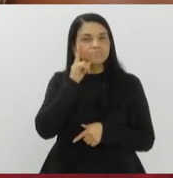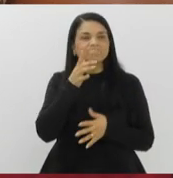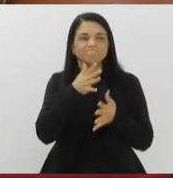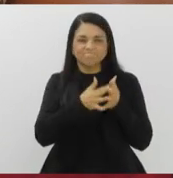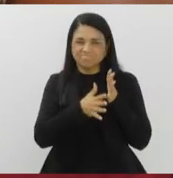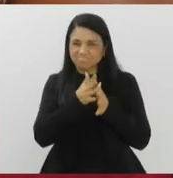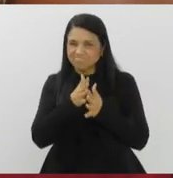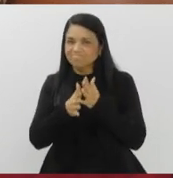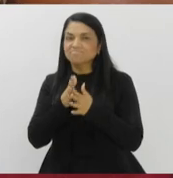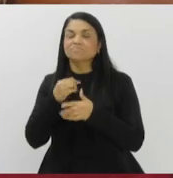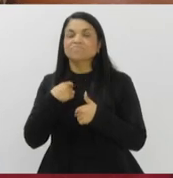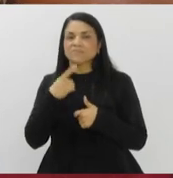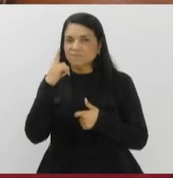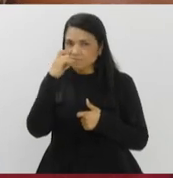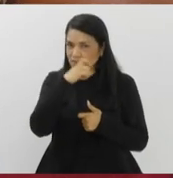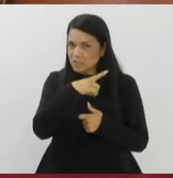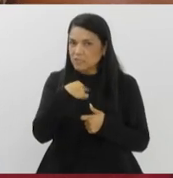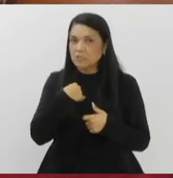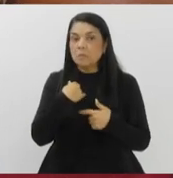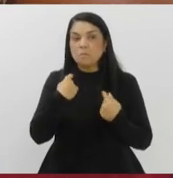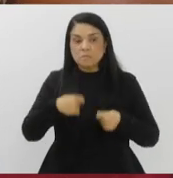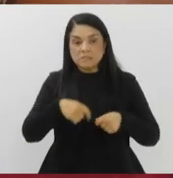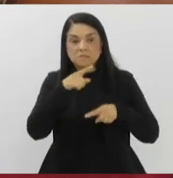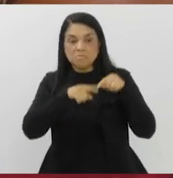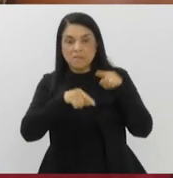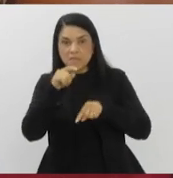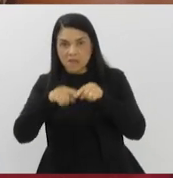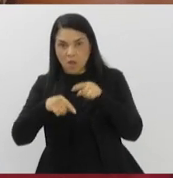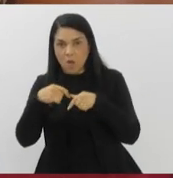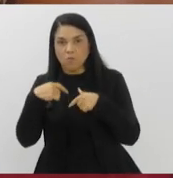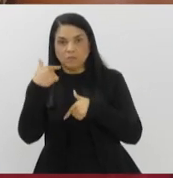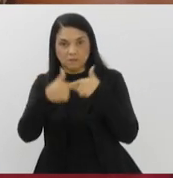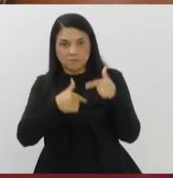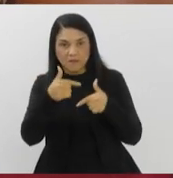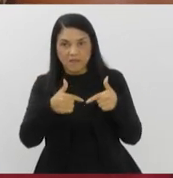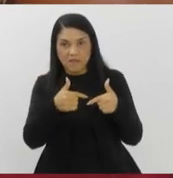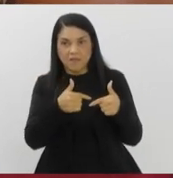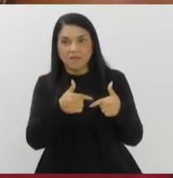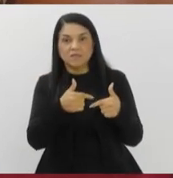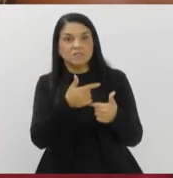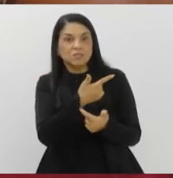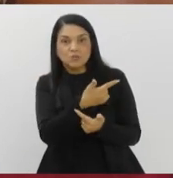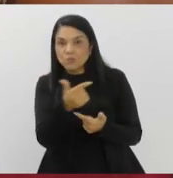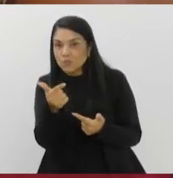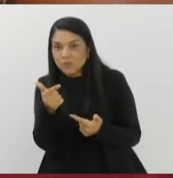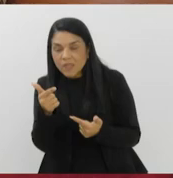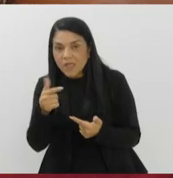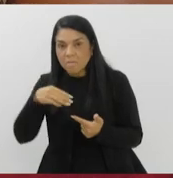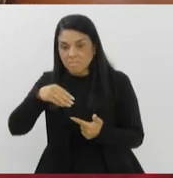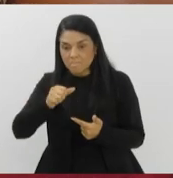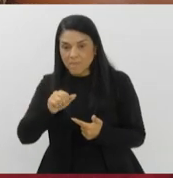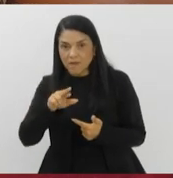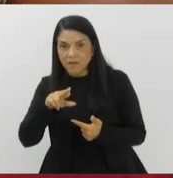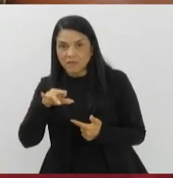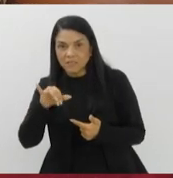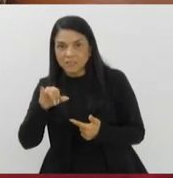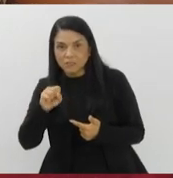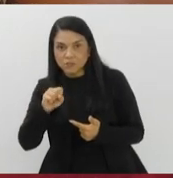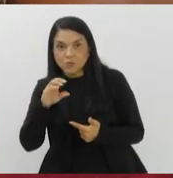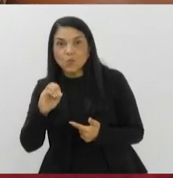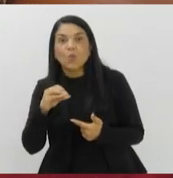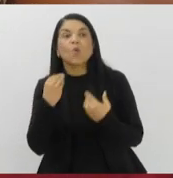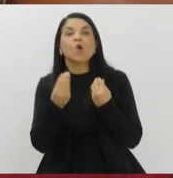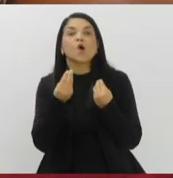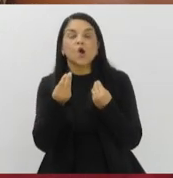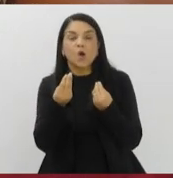A gente precisa do material para a gente poder trabalhar. E quando a gente não tem ele, fica muito mais difícil da gente poder fazer, né?